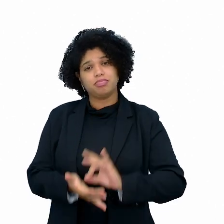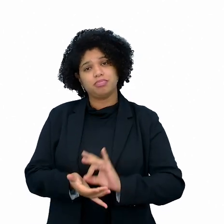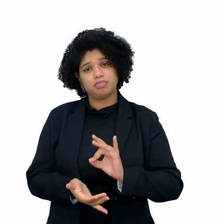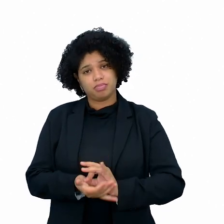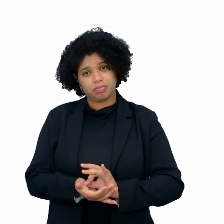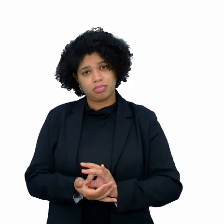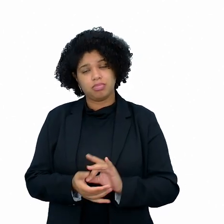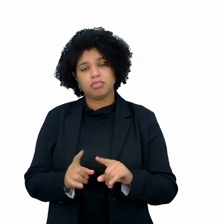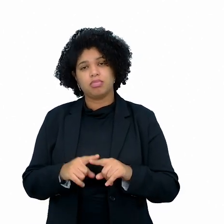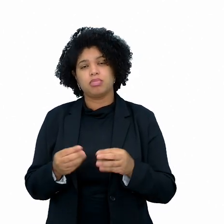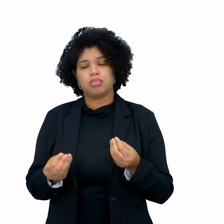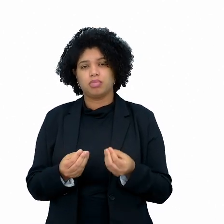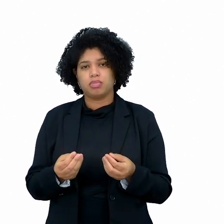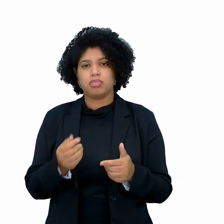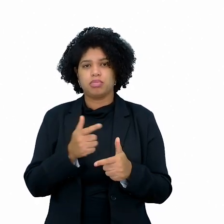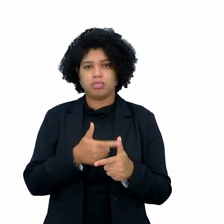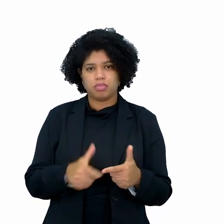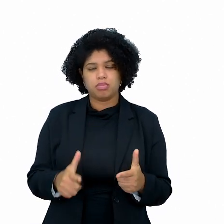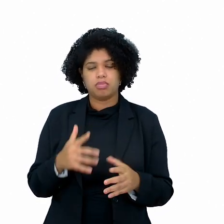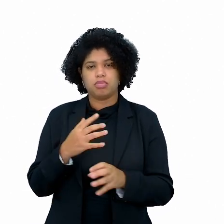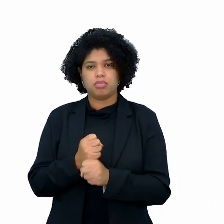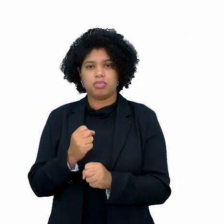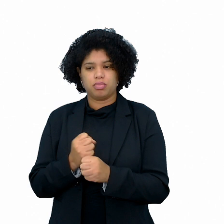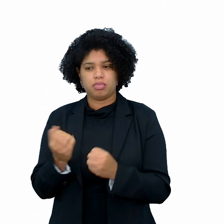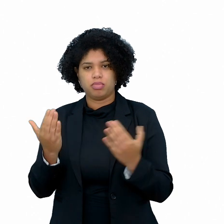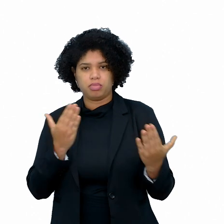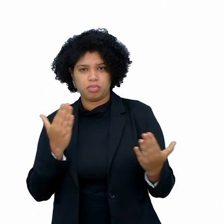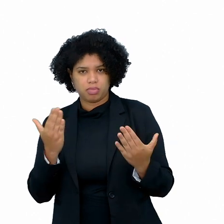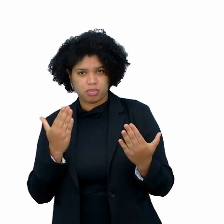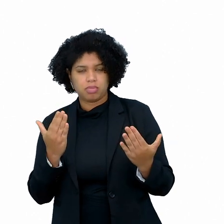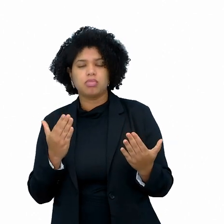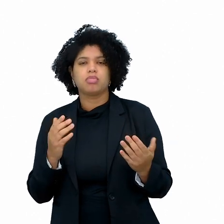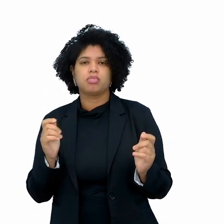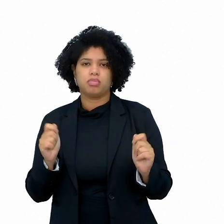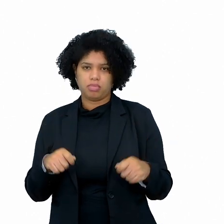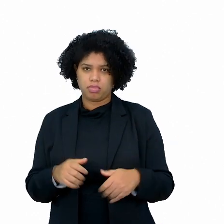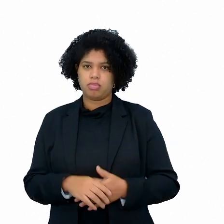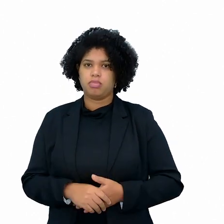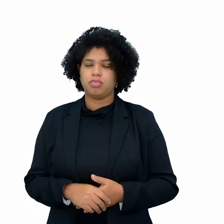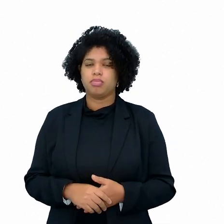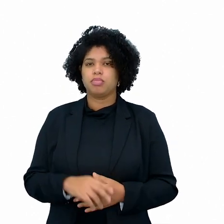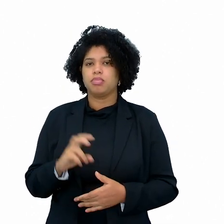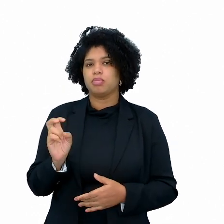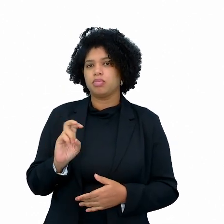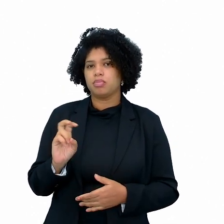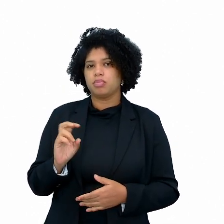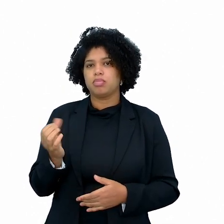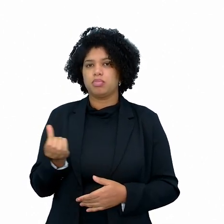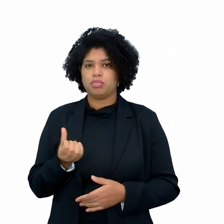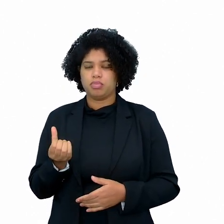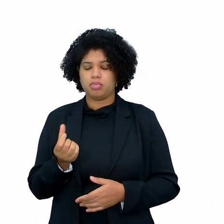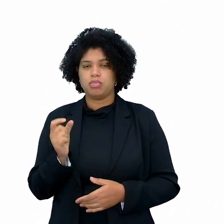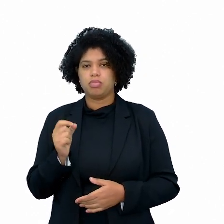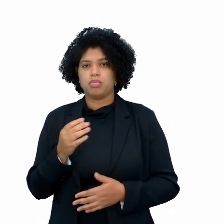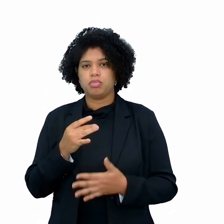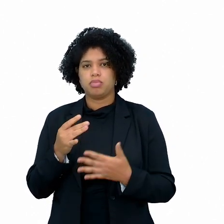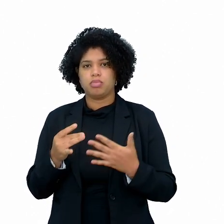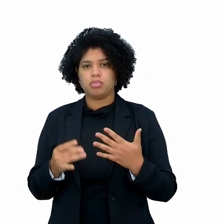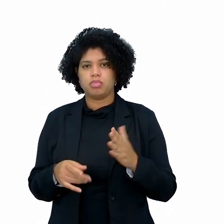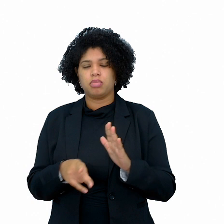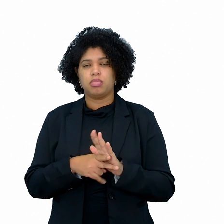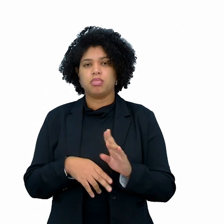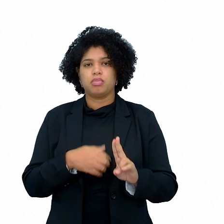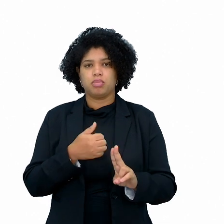fazendo, né, divisão, cálculo, comparação, regra de três, todas essas coisas. Na quinta e sexta coluna ficam explícitas, então, as